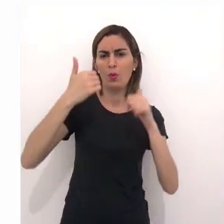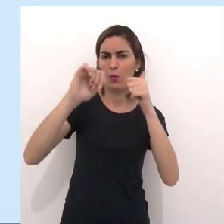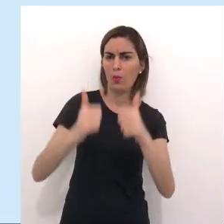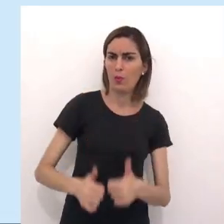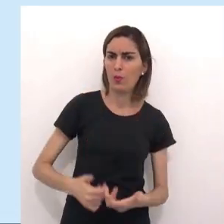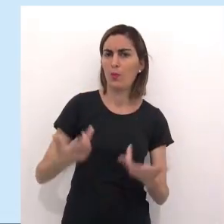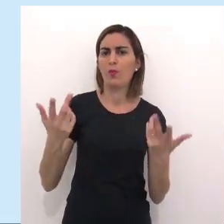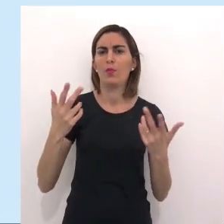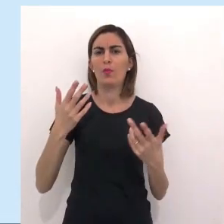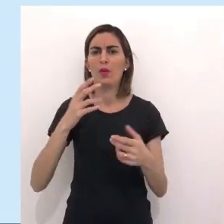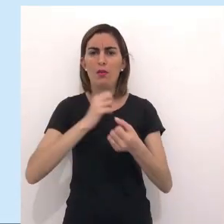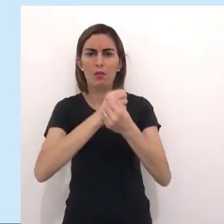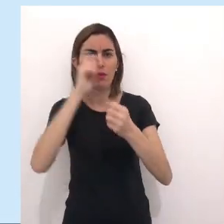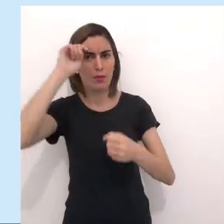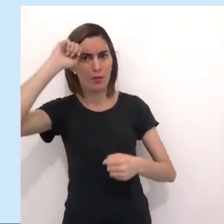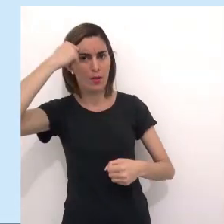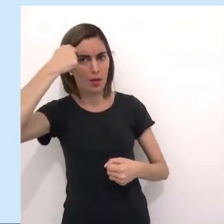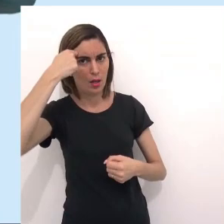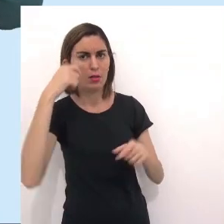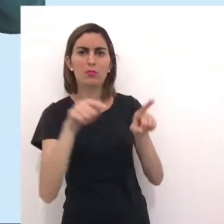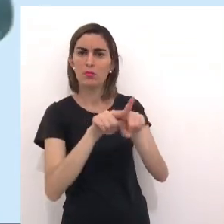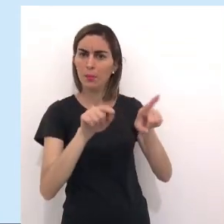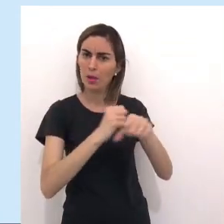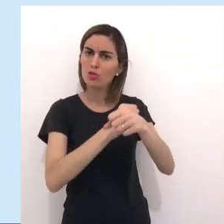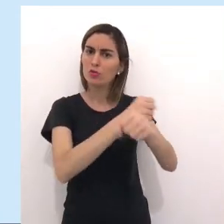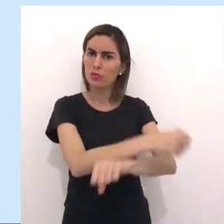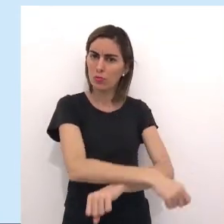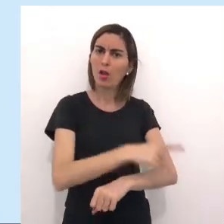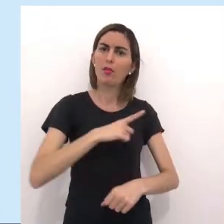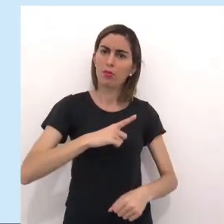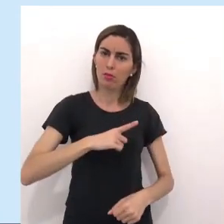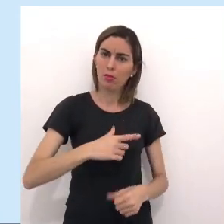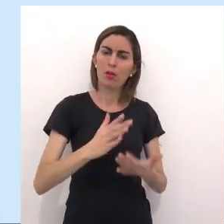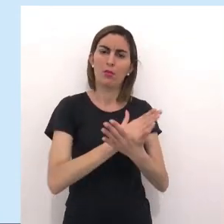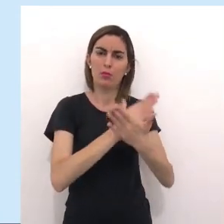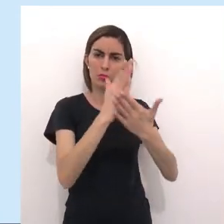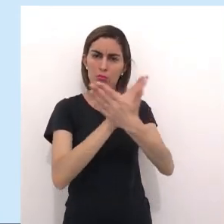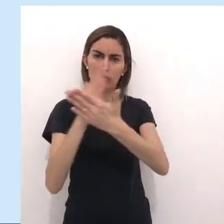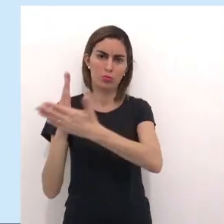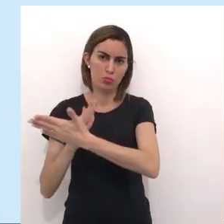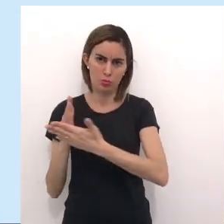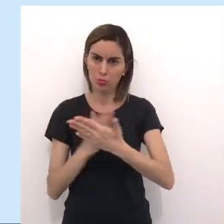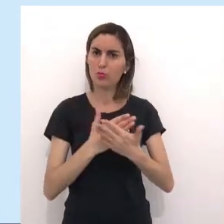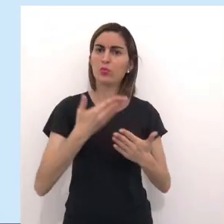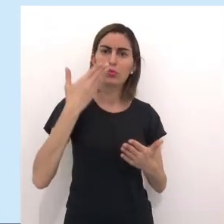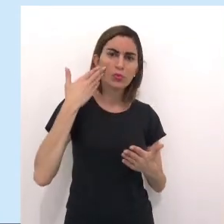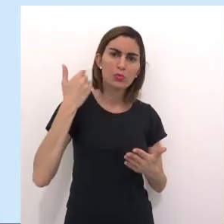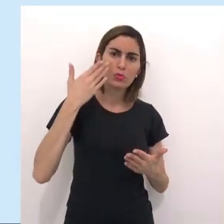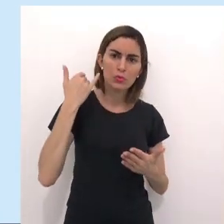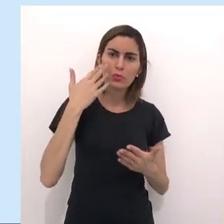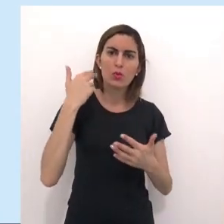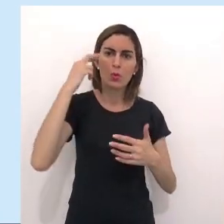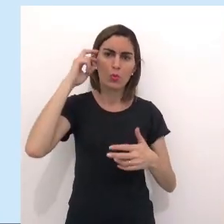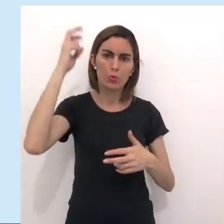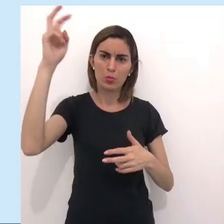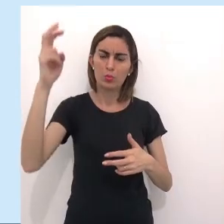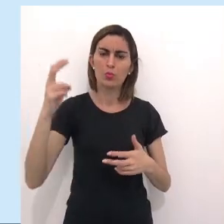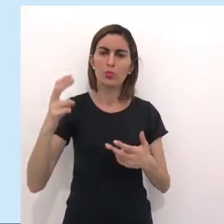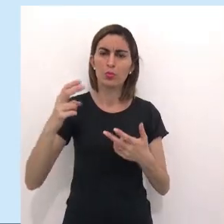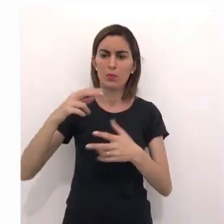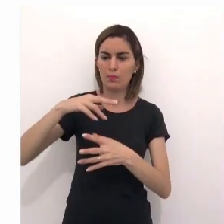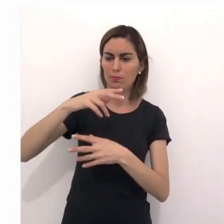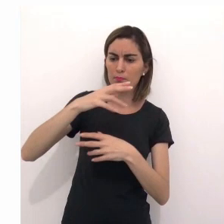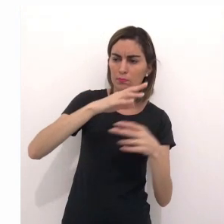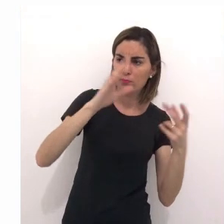negras, porque os negros escravos também se apropriaram dessa santidade indígena, segundo o